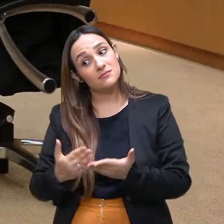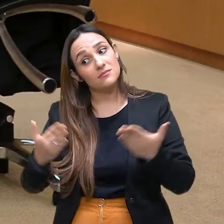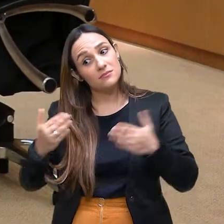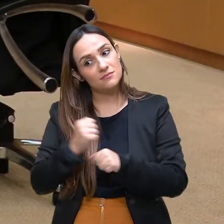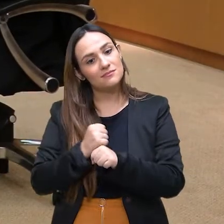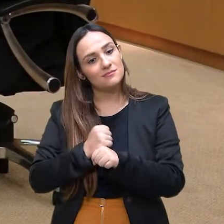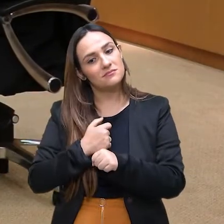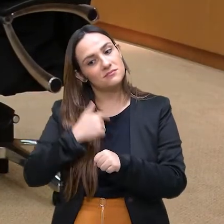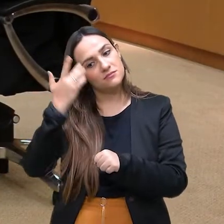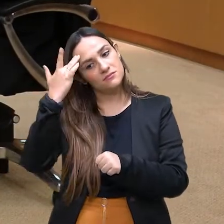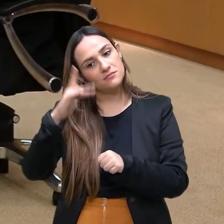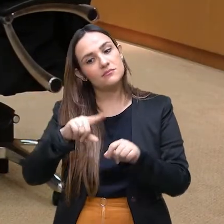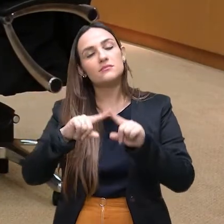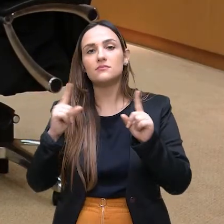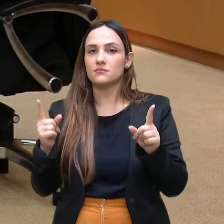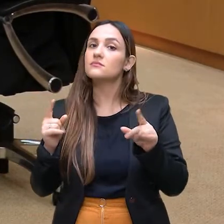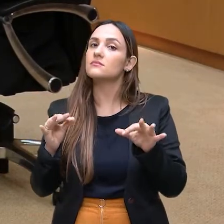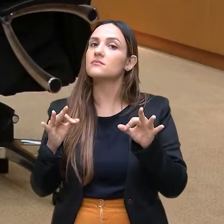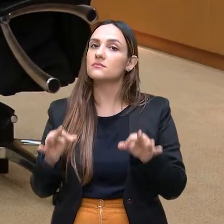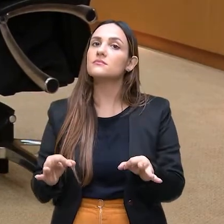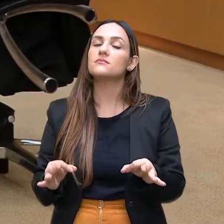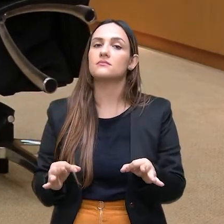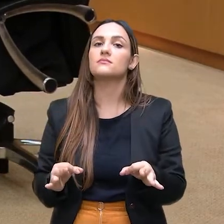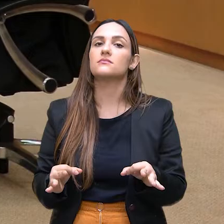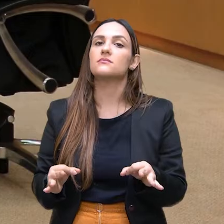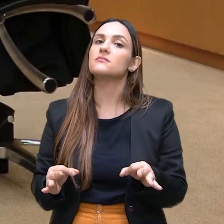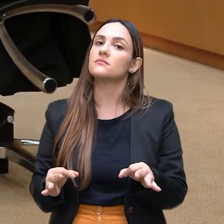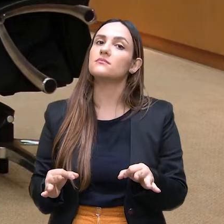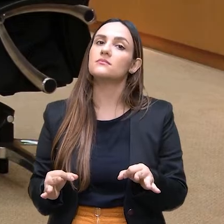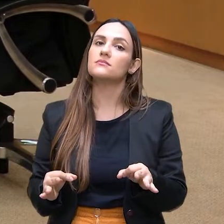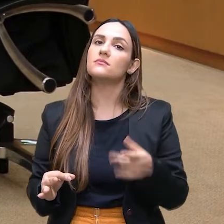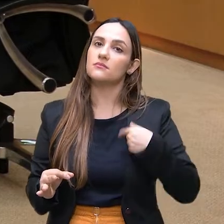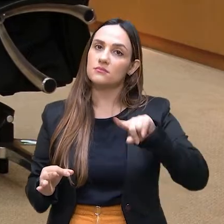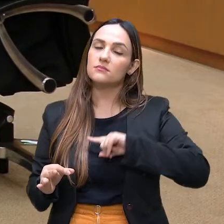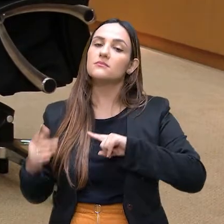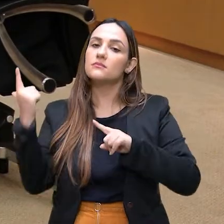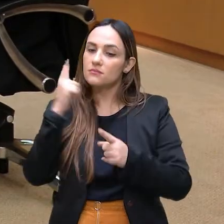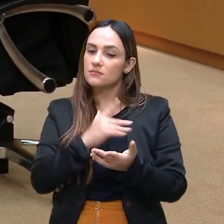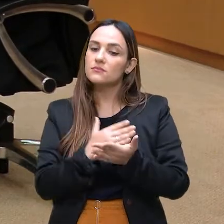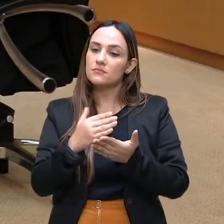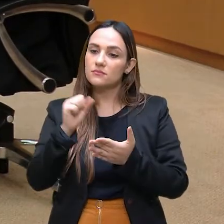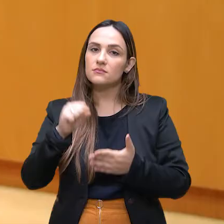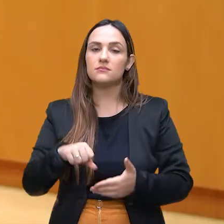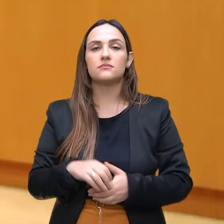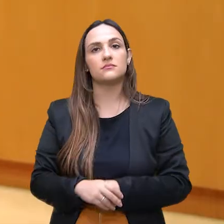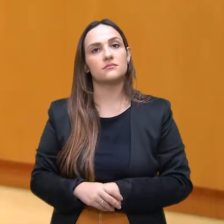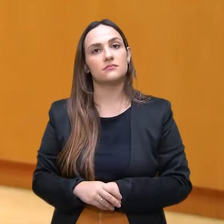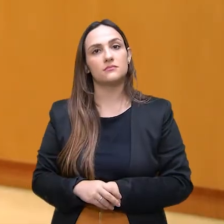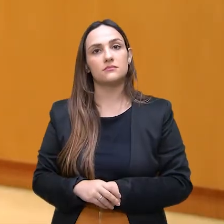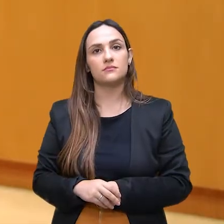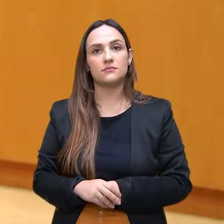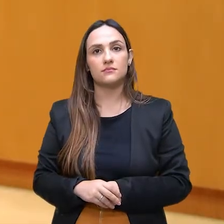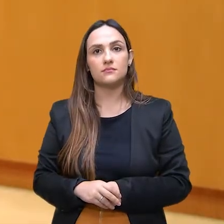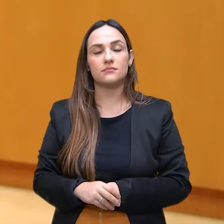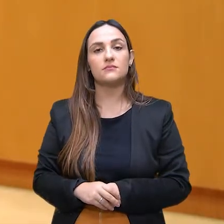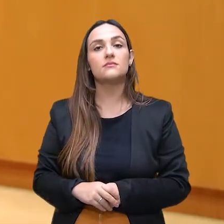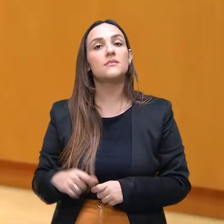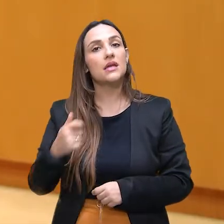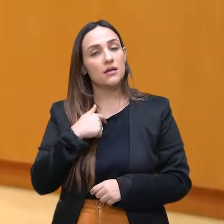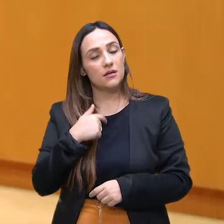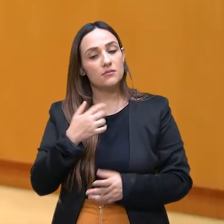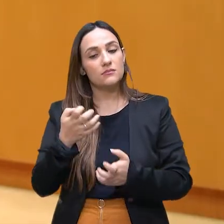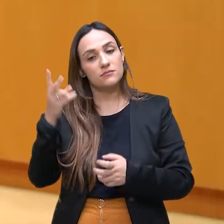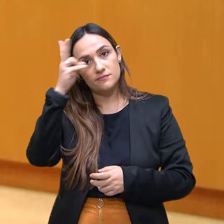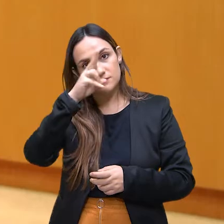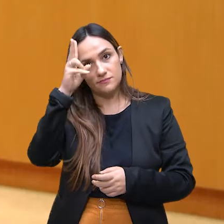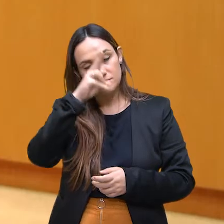ano vai ser possível, mas com certeza, de alguma forma, nós vamos instalar. Eu só queria